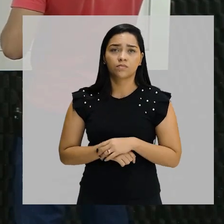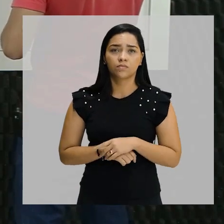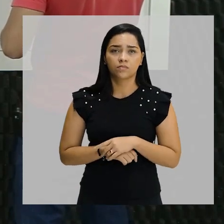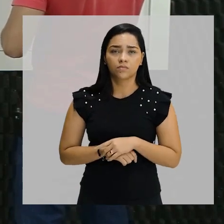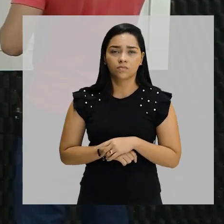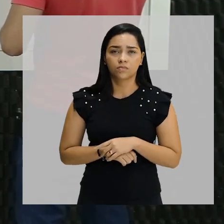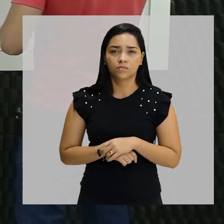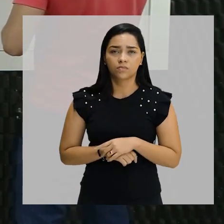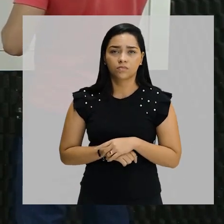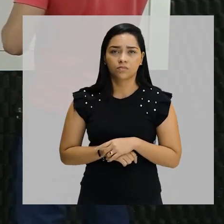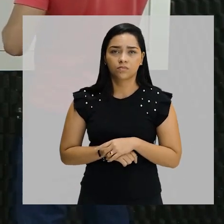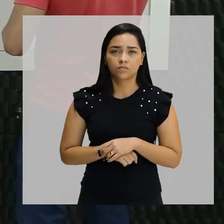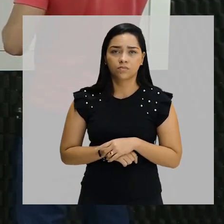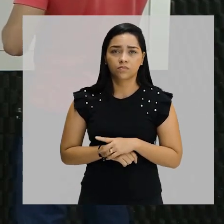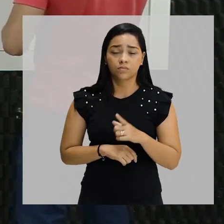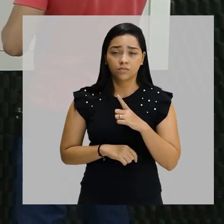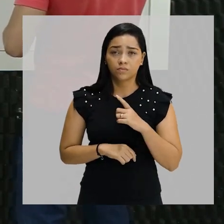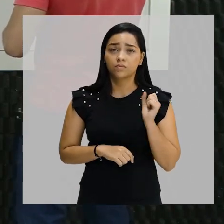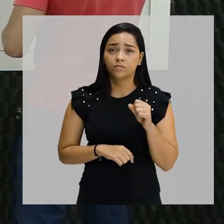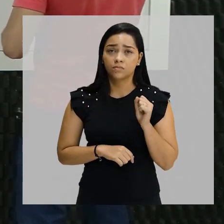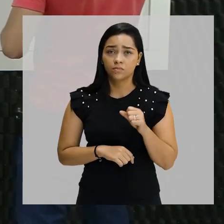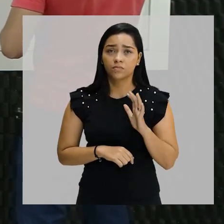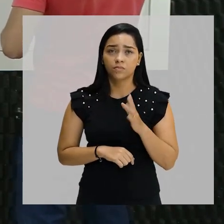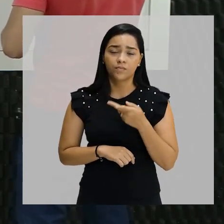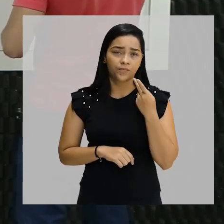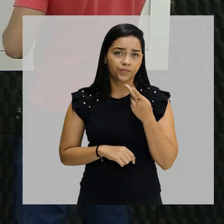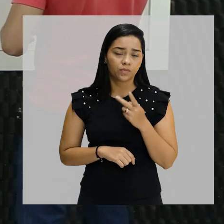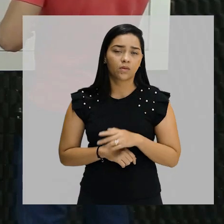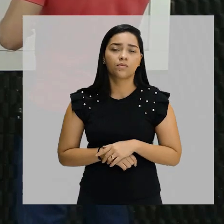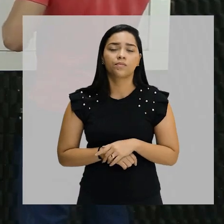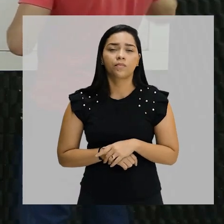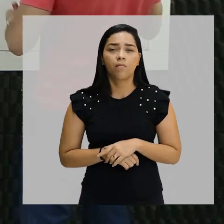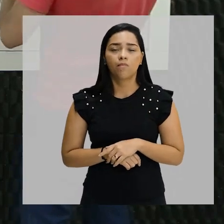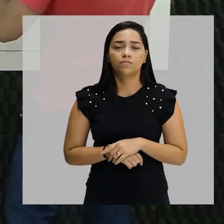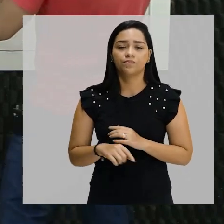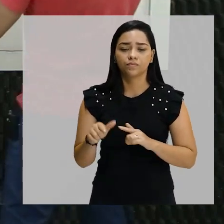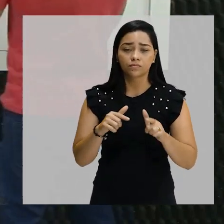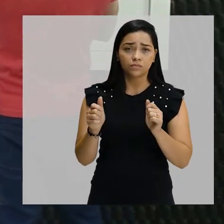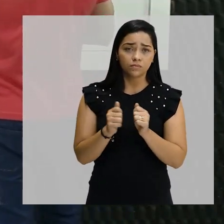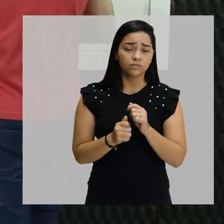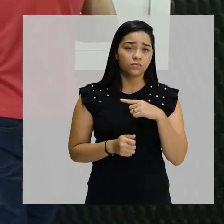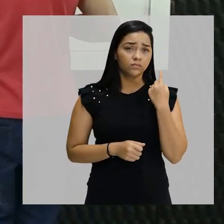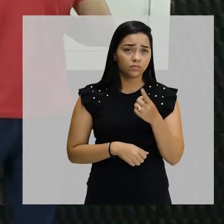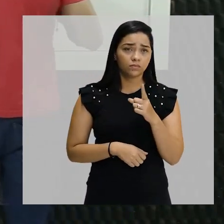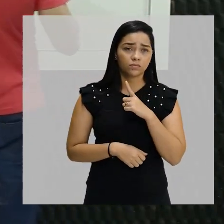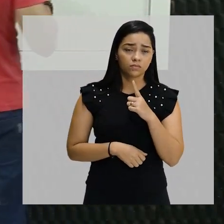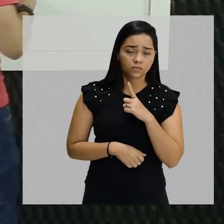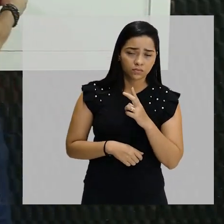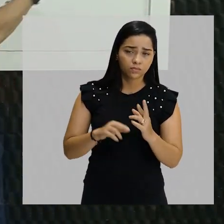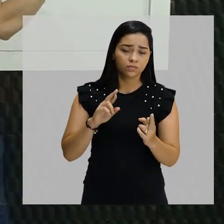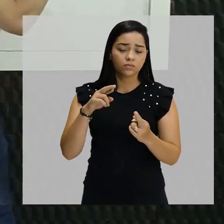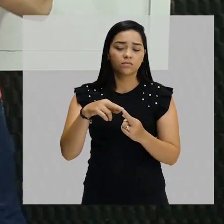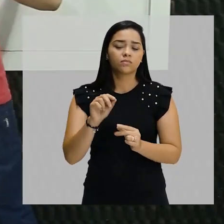racionalista a referência Como diz aqui o nosso grande amigo que trabalha conosco a referência